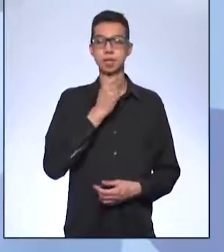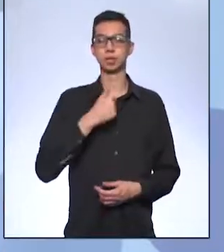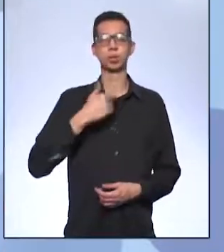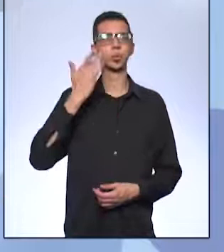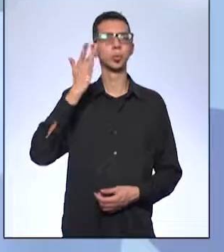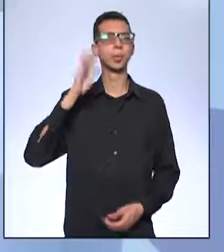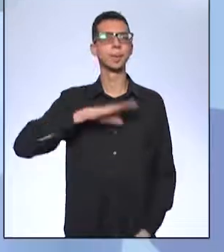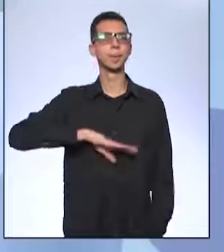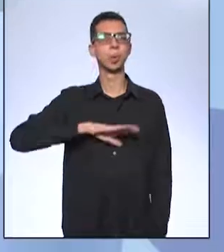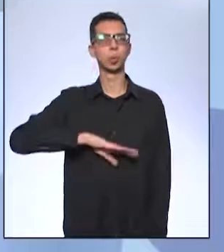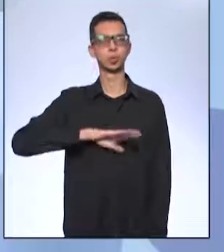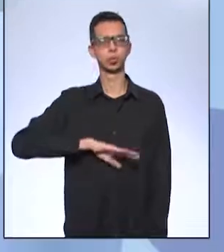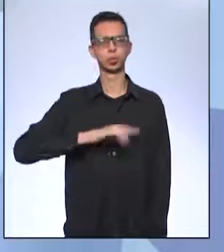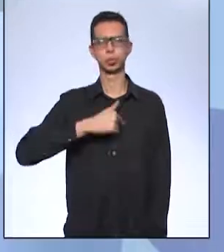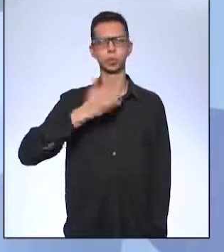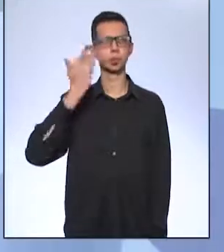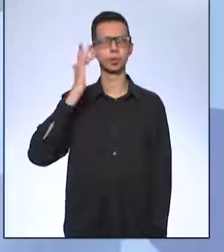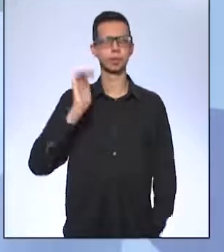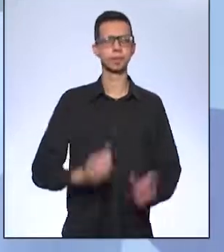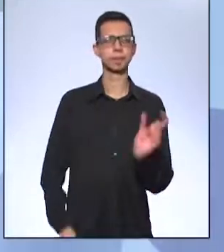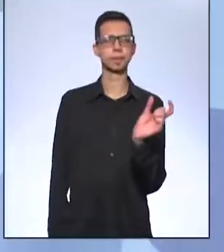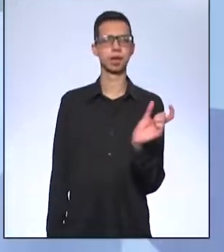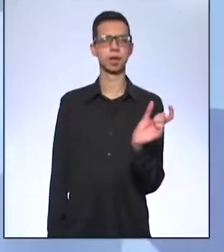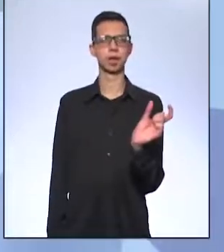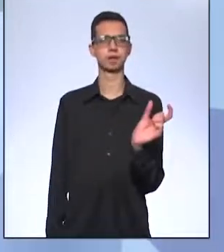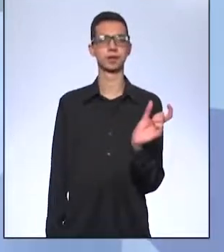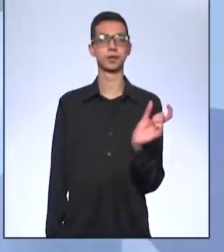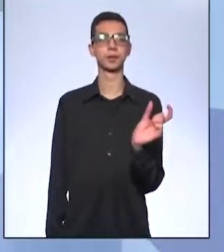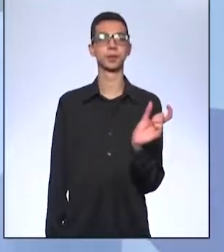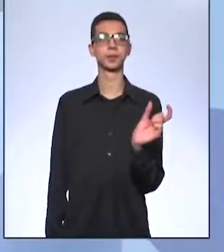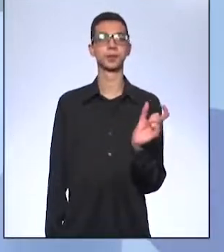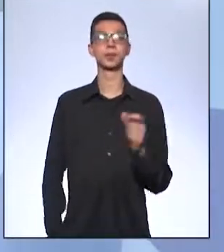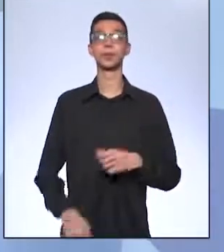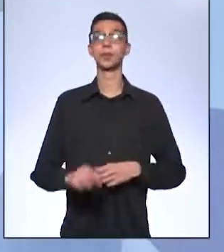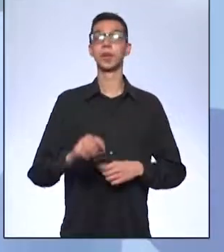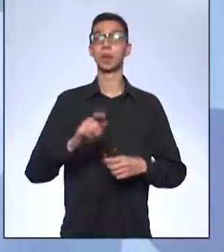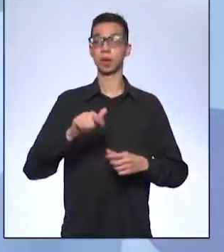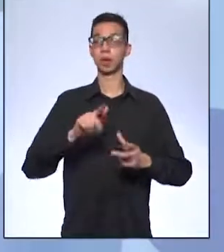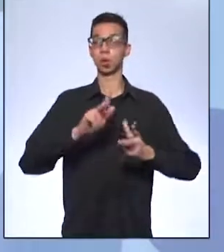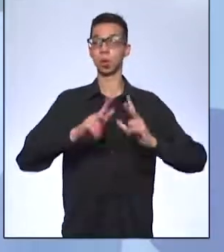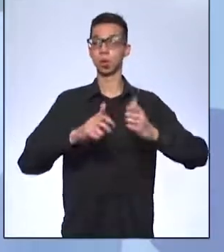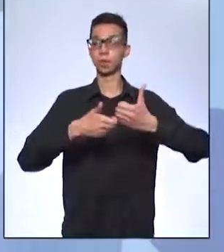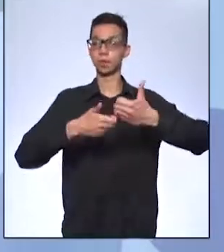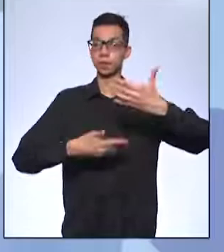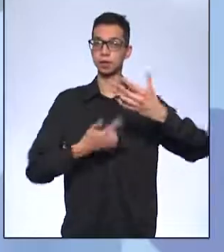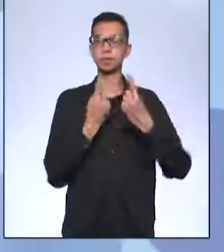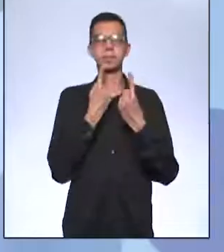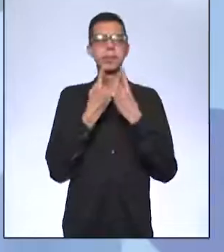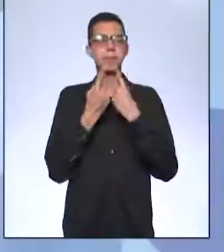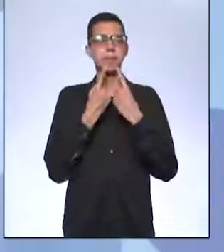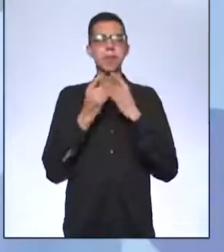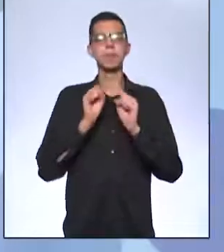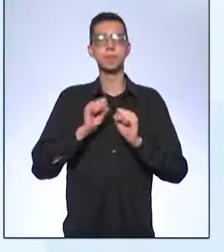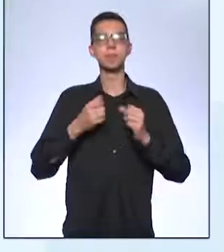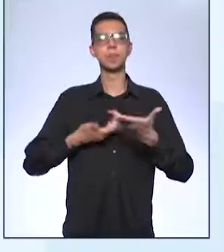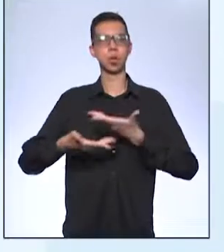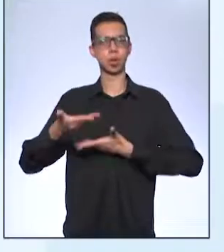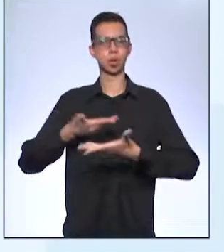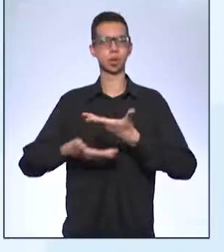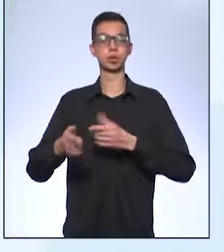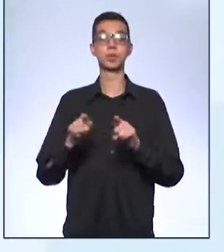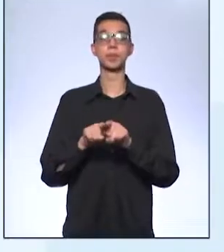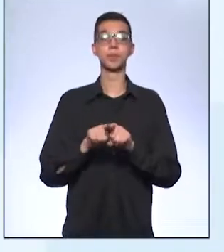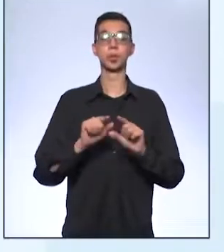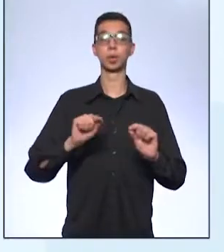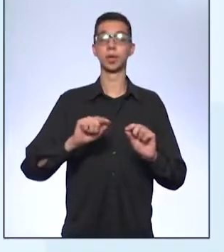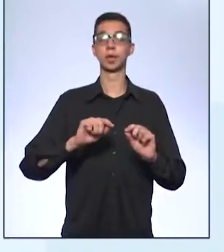que fala em português, né, que thread, que é aquela conversa, aquele diálogo, então vocês podem compartilhar aí, tem as hashtags aí, ó, eu